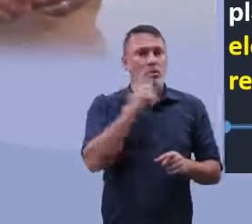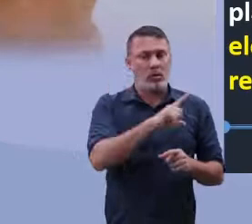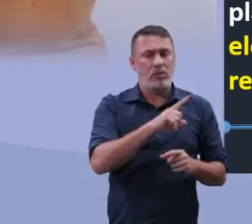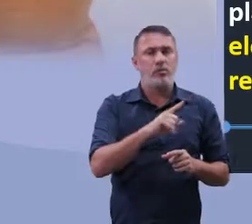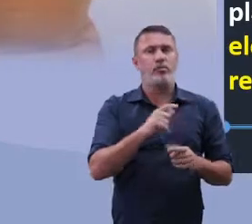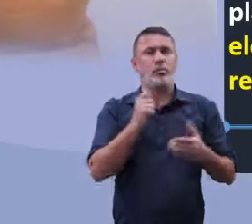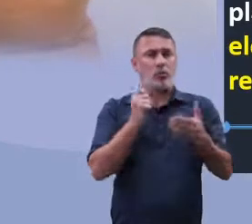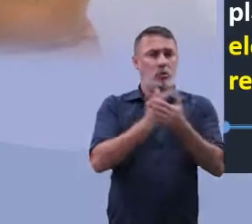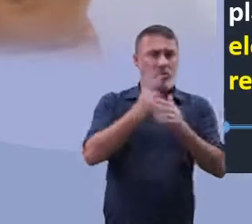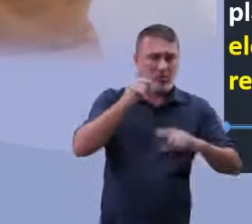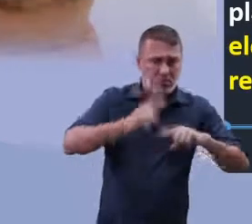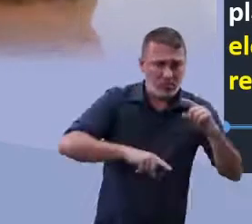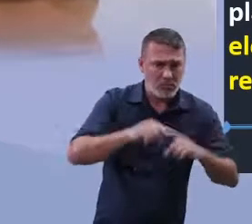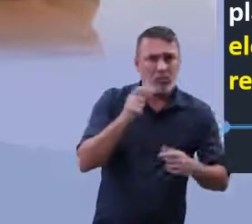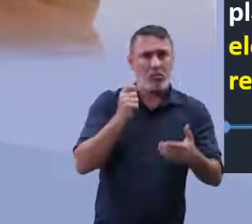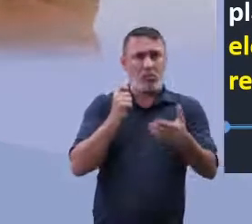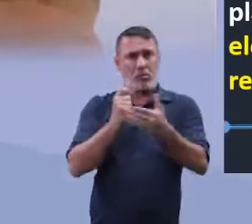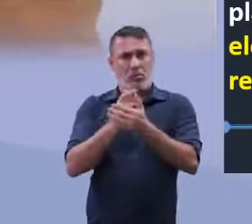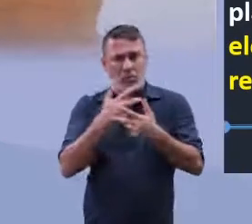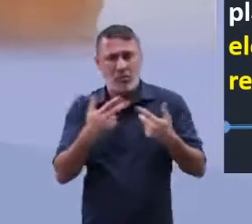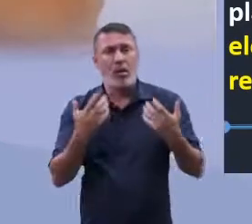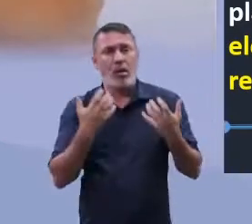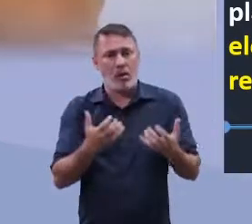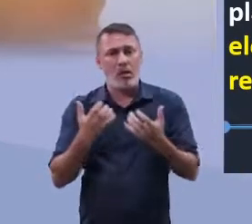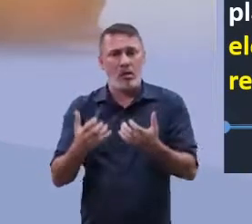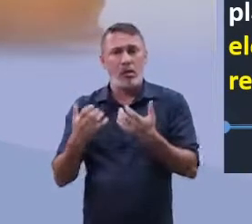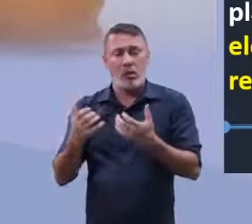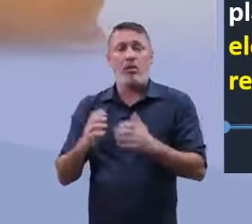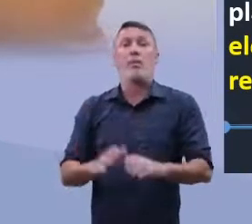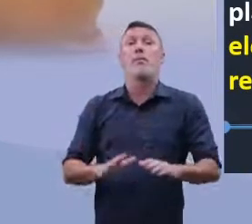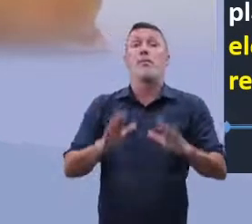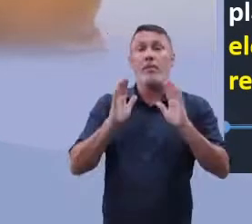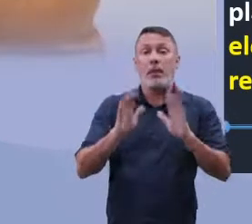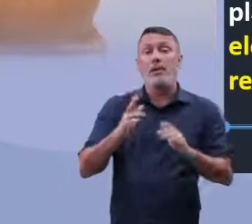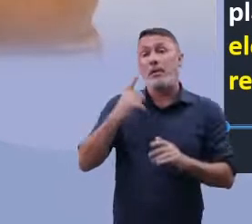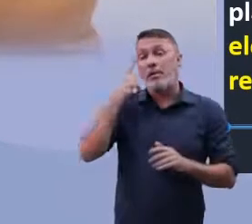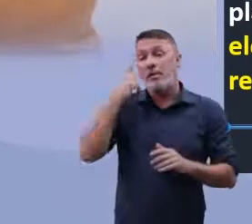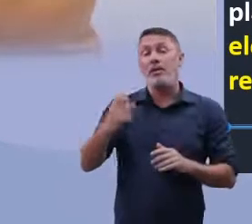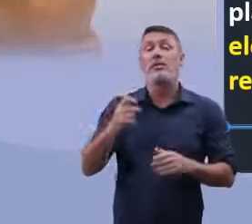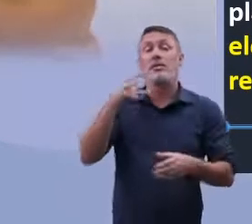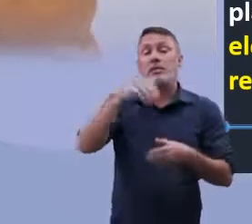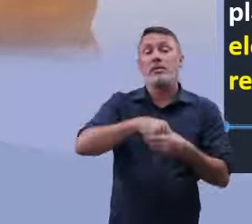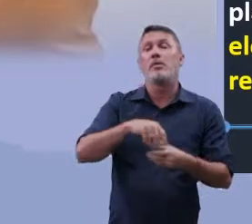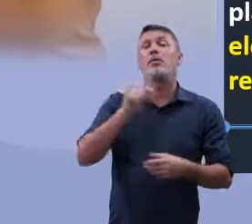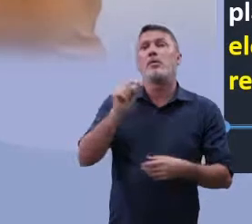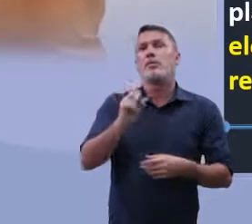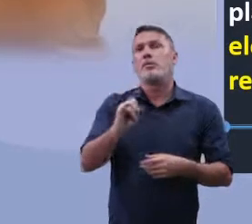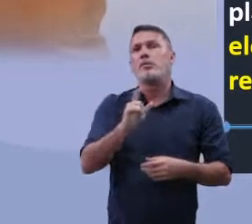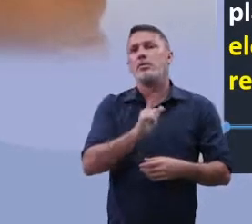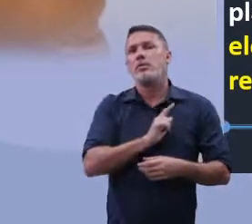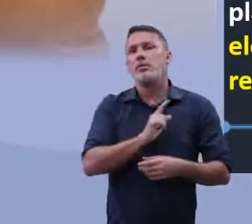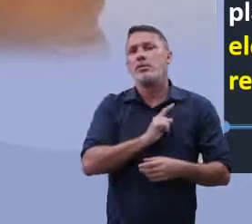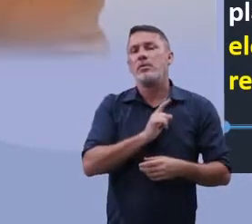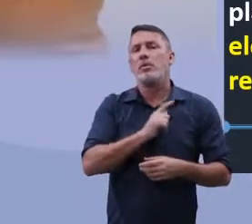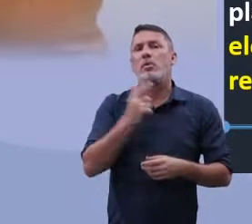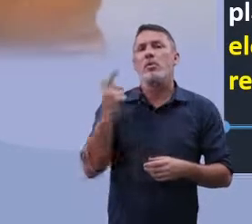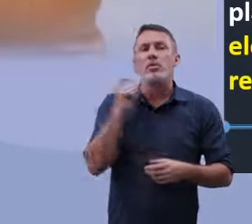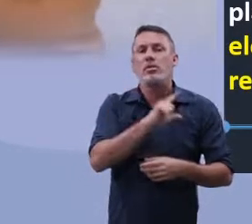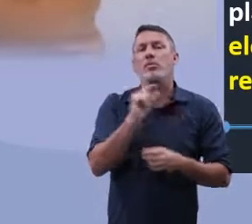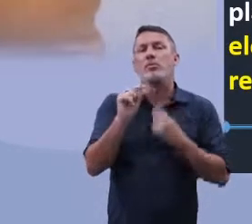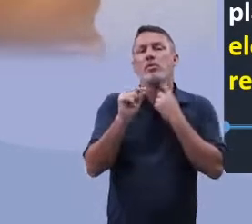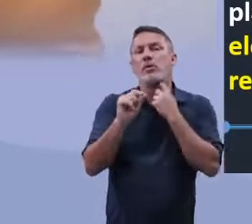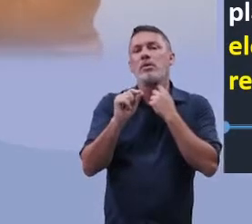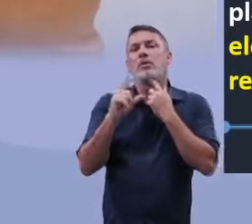ideia, nós queremos adquirir produtos, nós queremos ter, mas o interessante seria se tivéssemos, né,